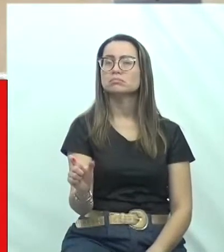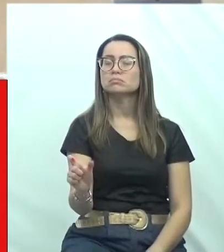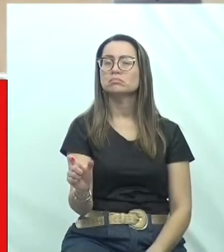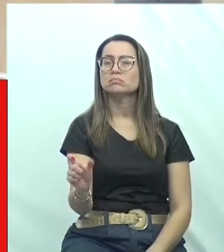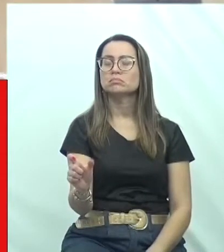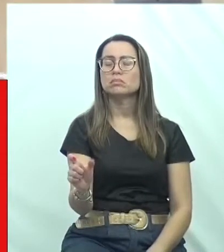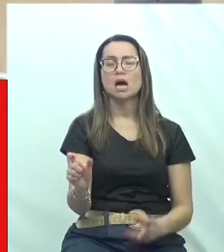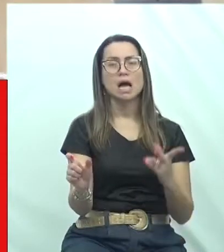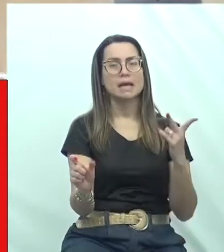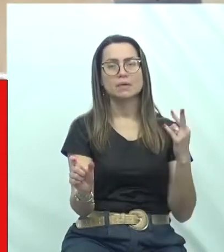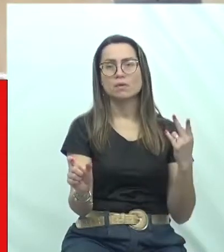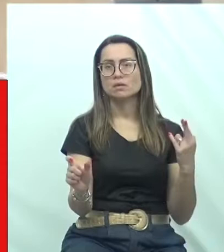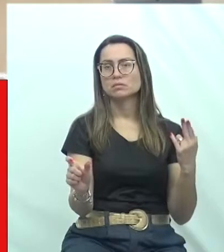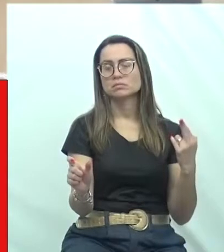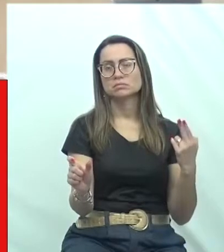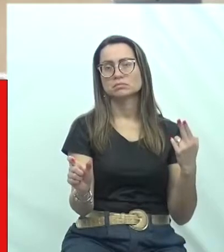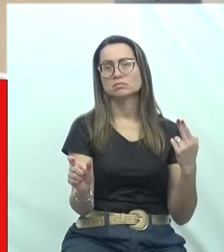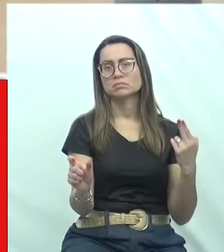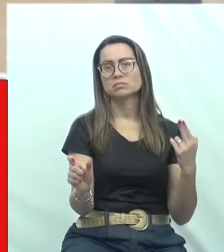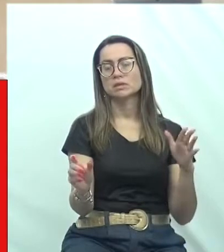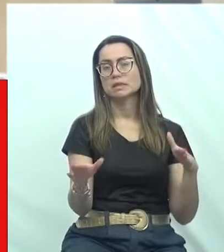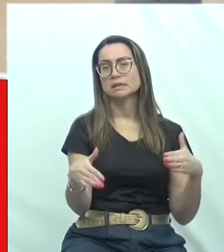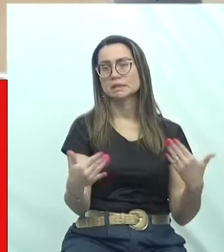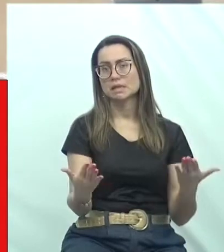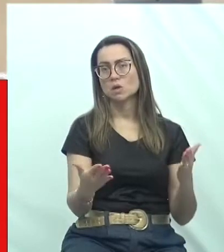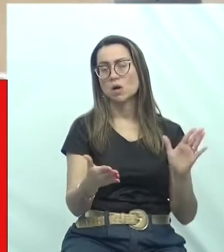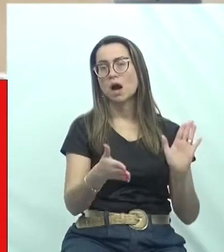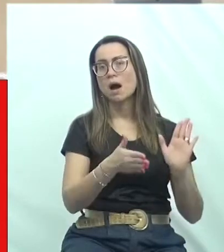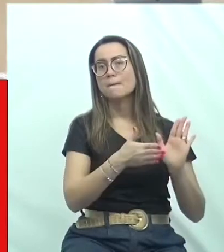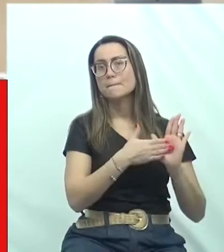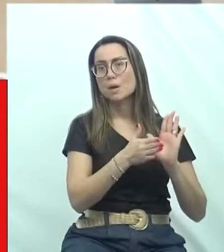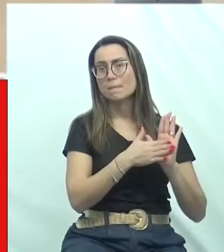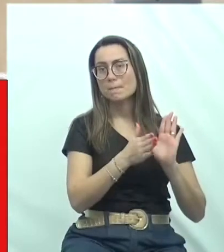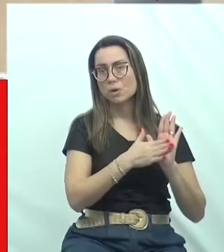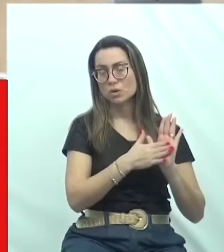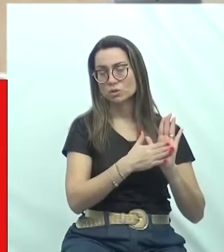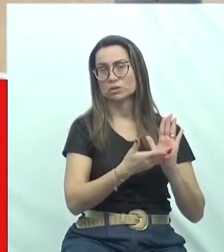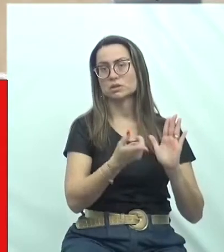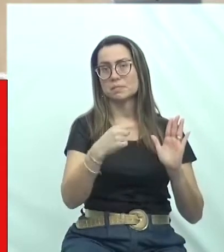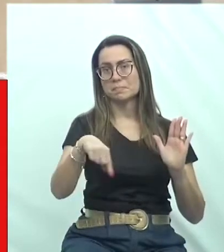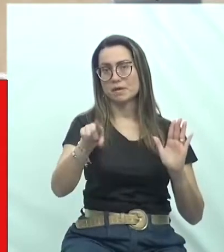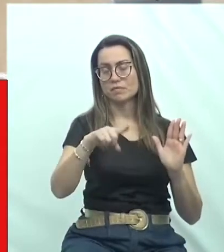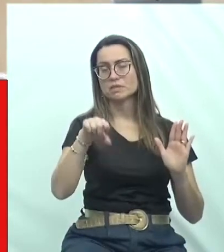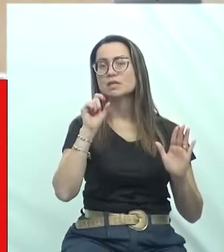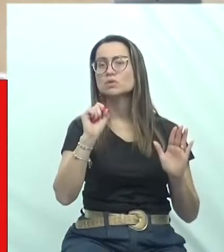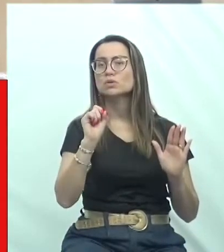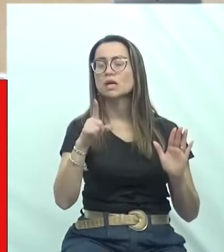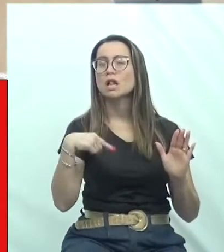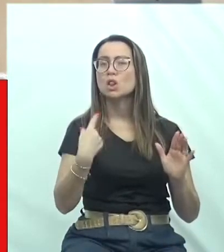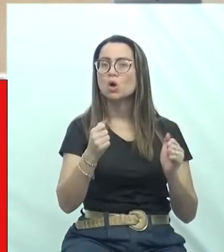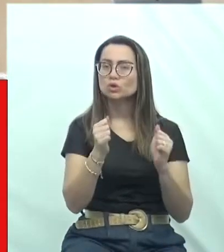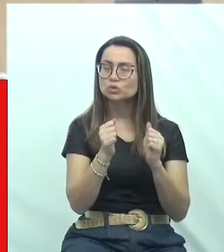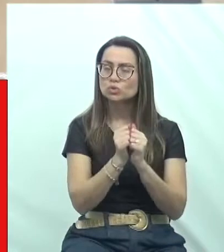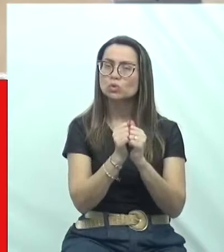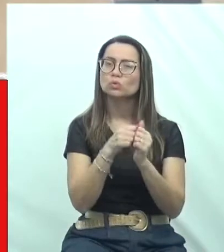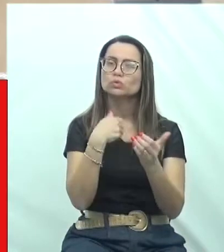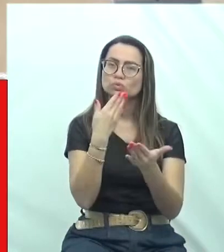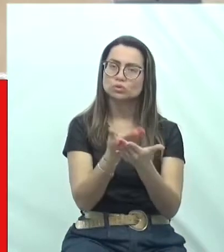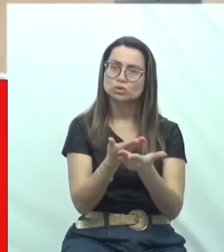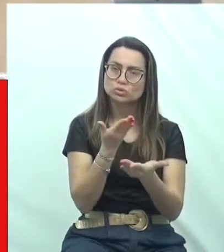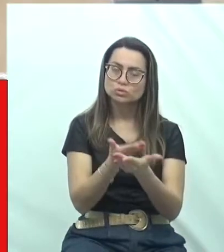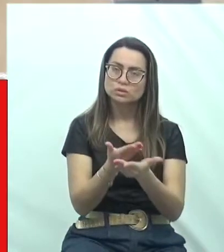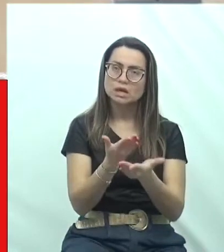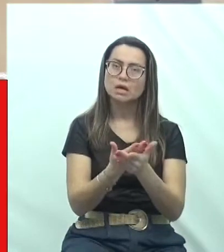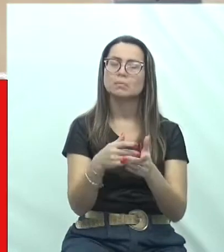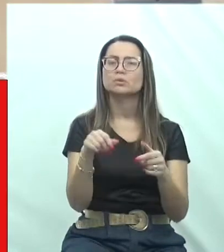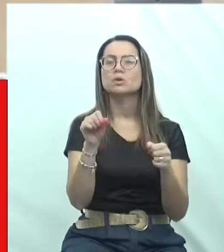cavalete. Então, eu venho aqui propor aos senhores vereadores, né, nós fazermos um estudo, para fazermos um TAC também, junto